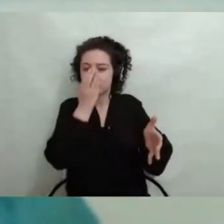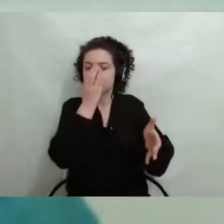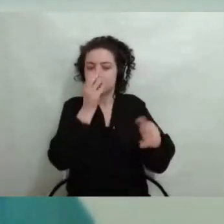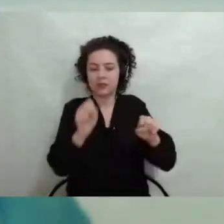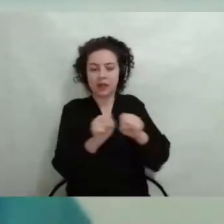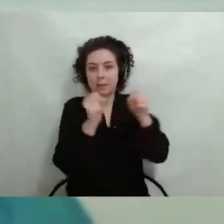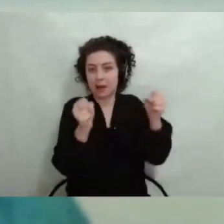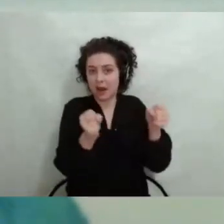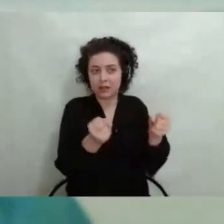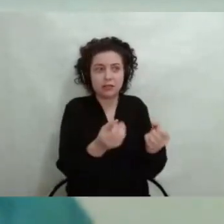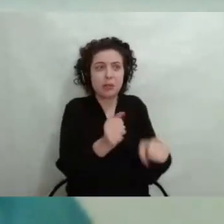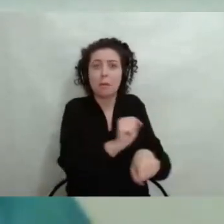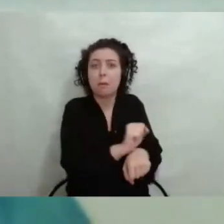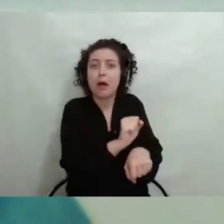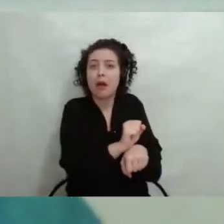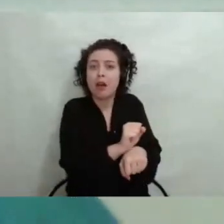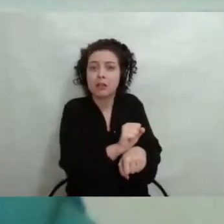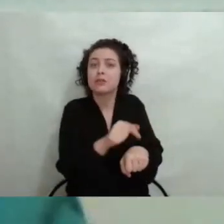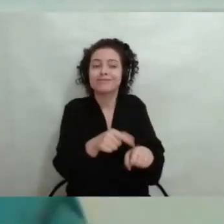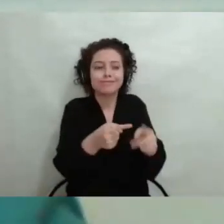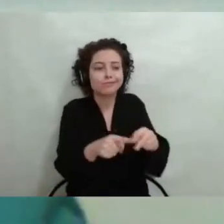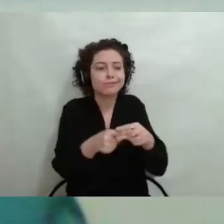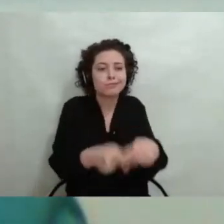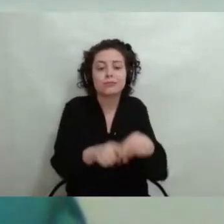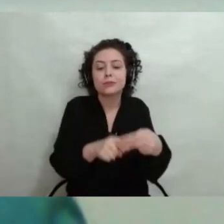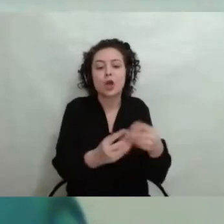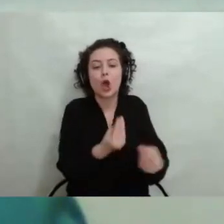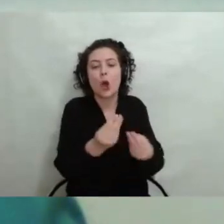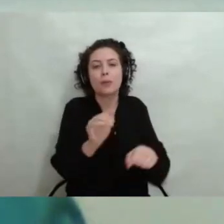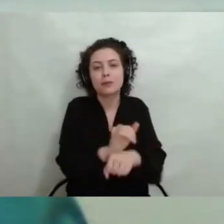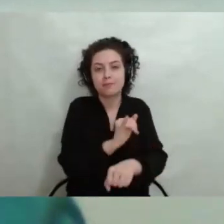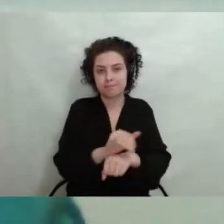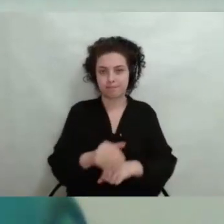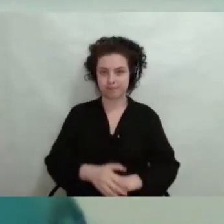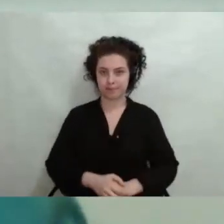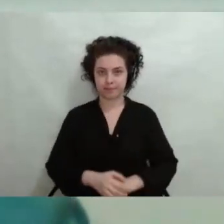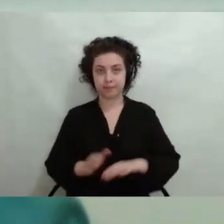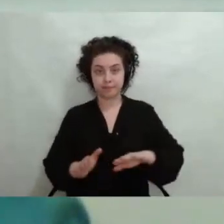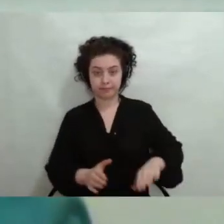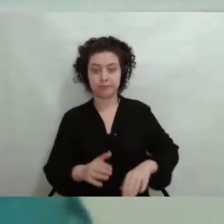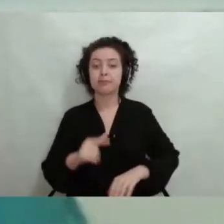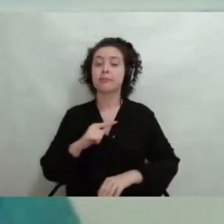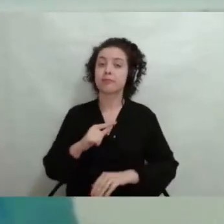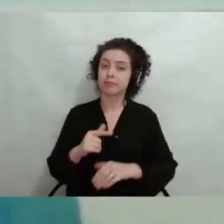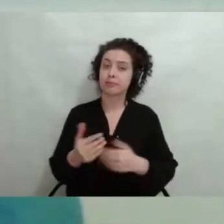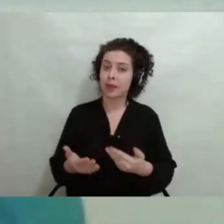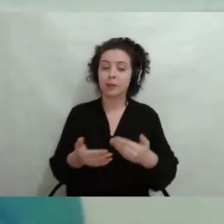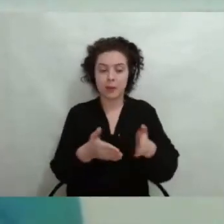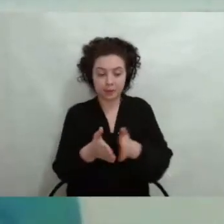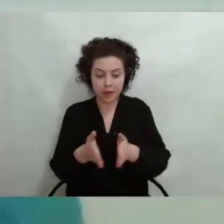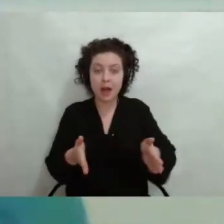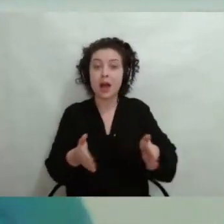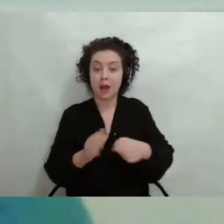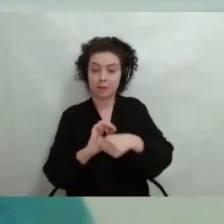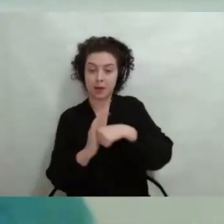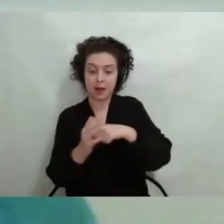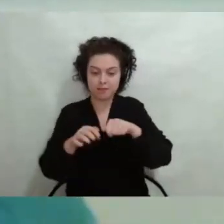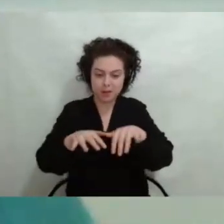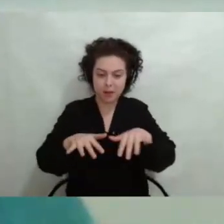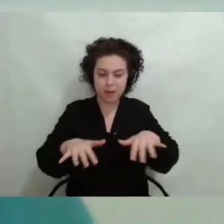em utilidade, não sendo usados. Nós temos, portanto, a partir da epidemia, que